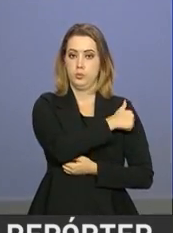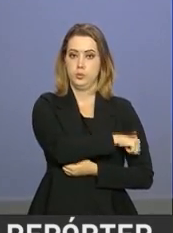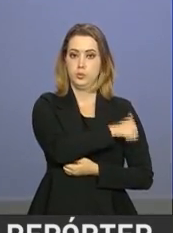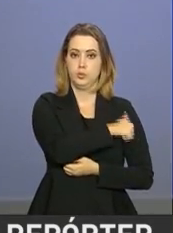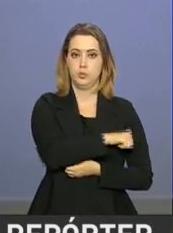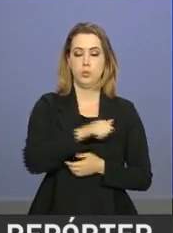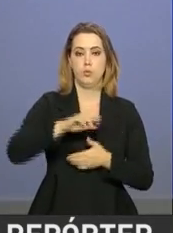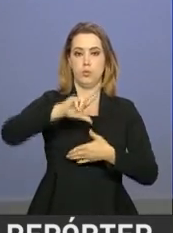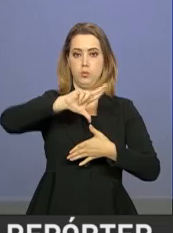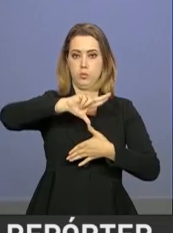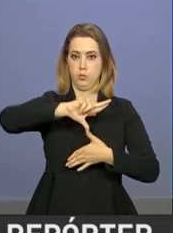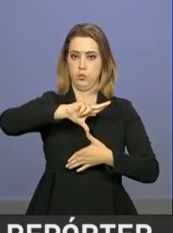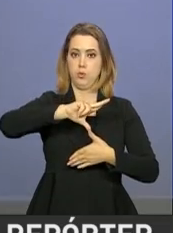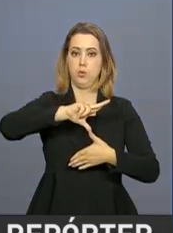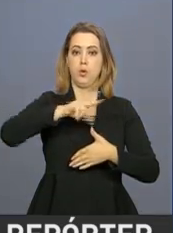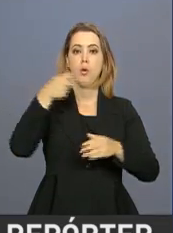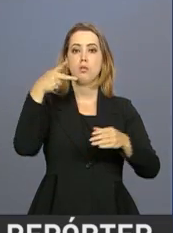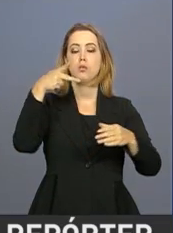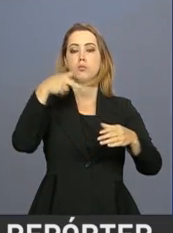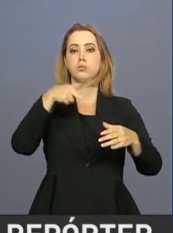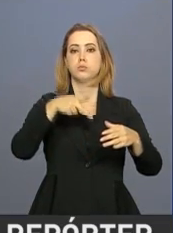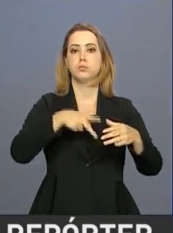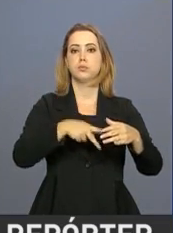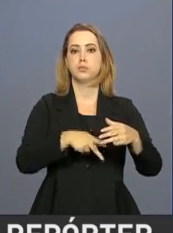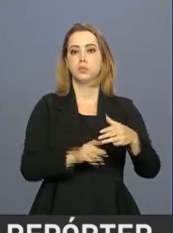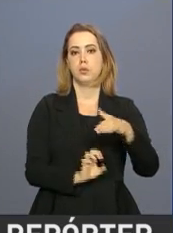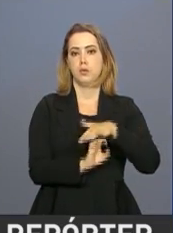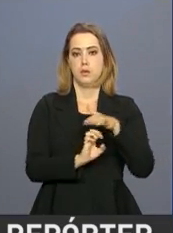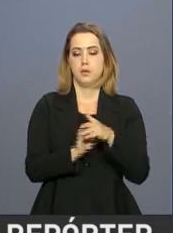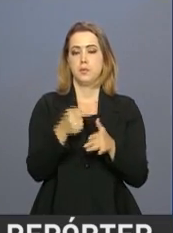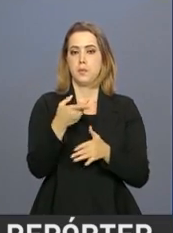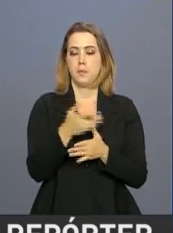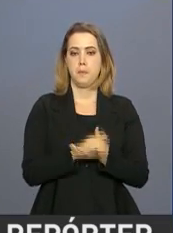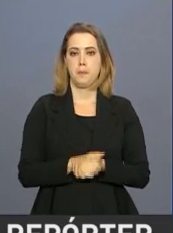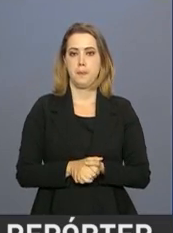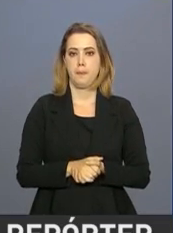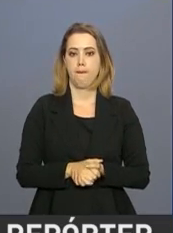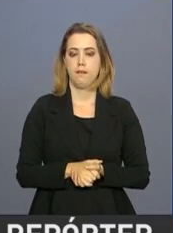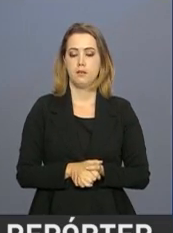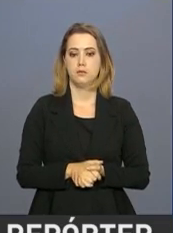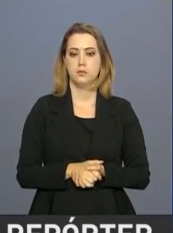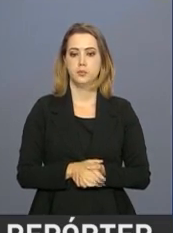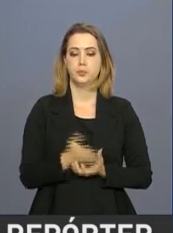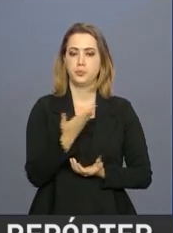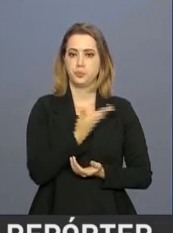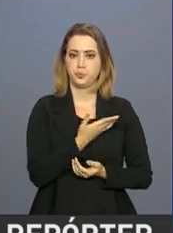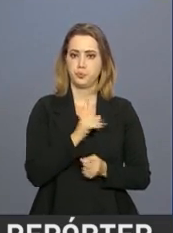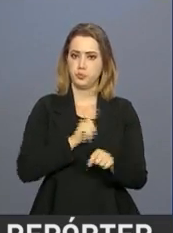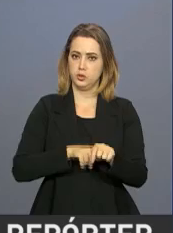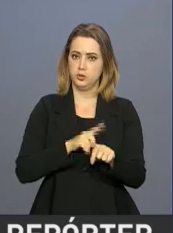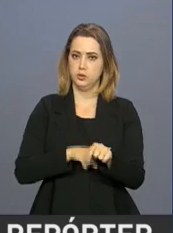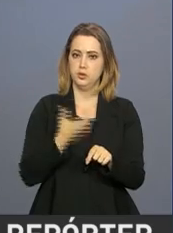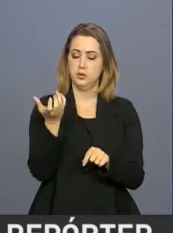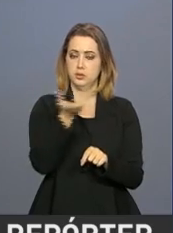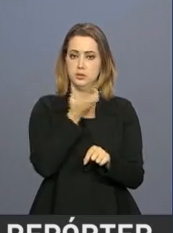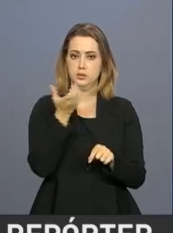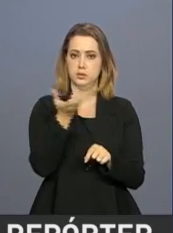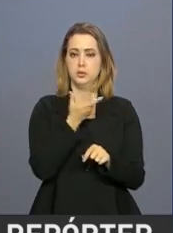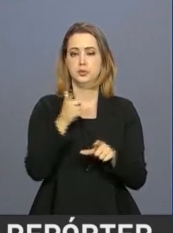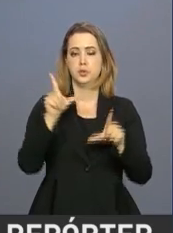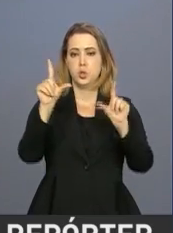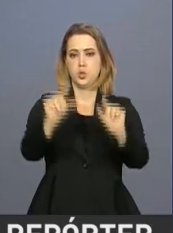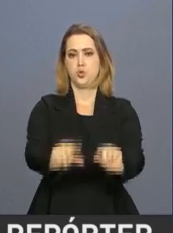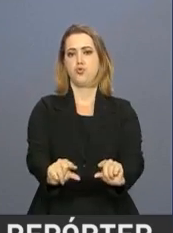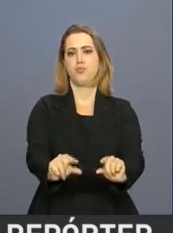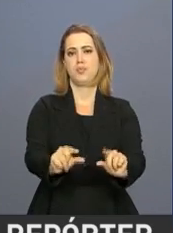do setor, o presidente Michel Temer defendeu as mudanças. Quando se pretende desafogar a Petrobras, digamos assim,